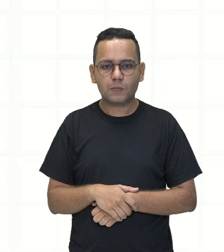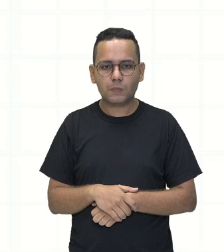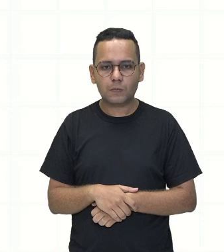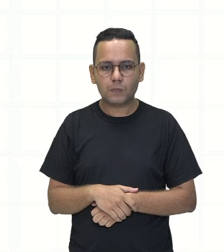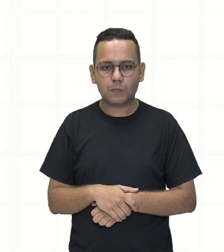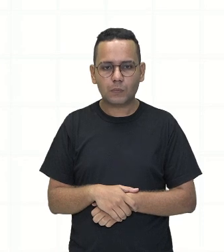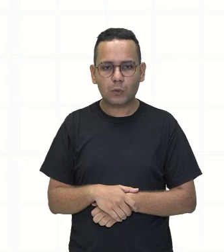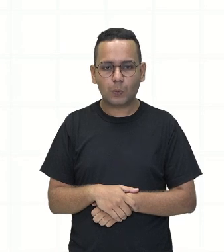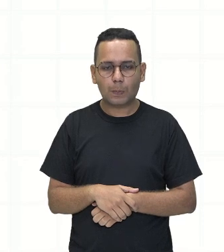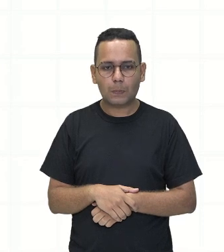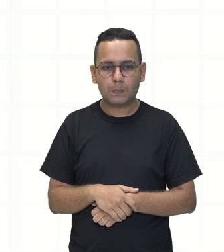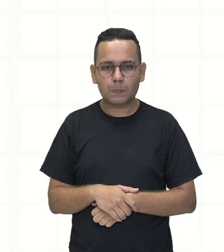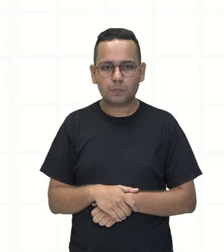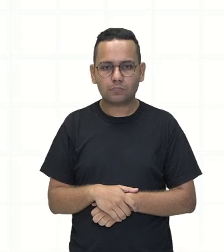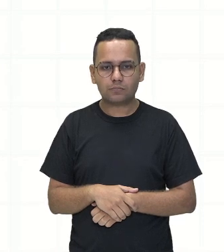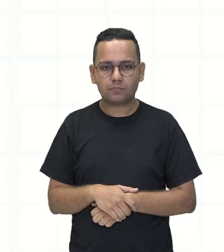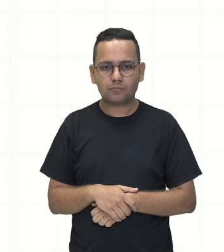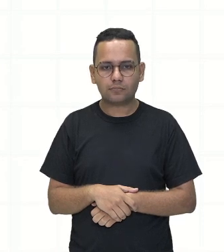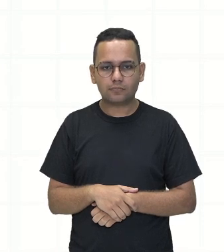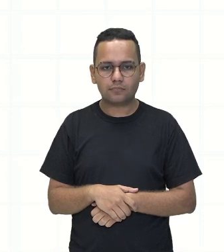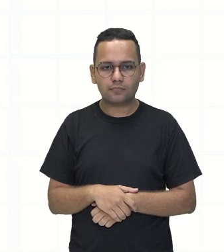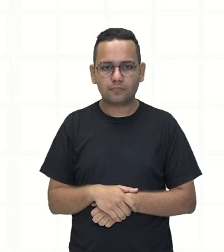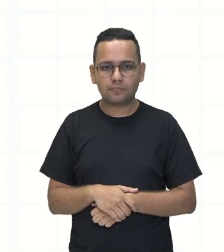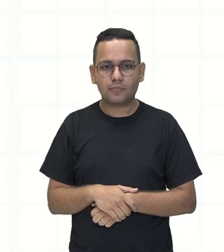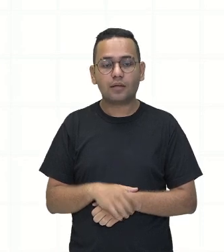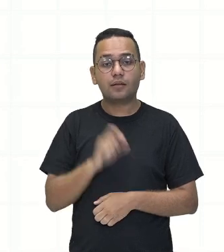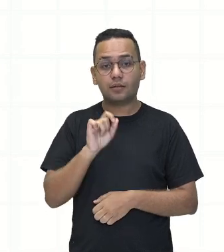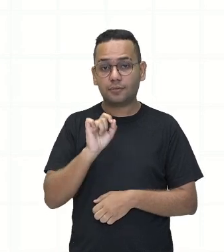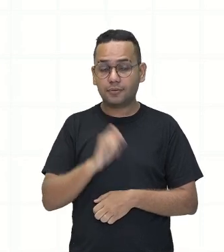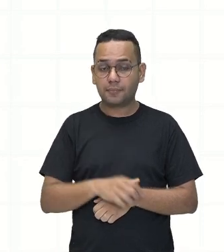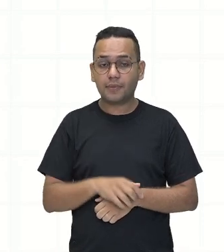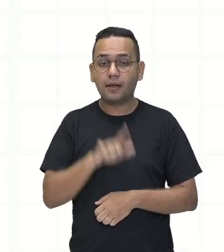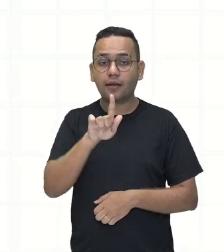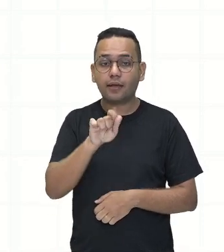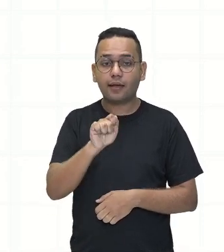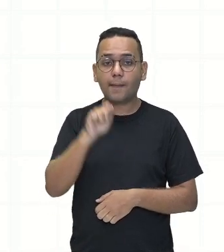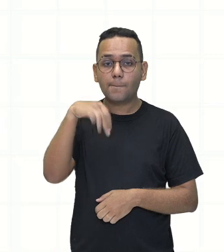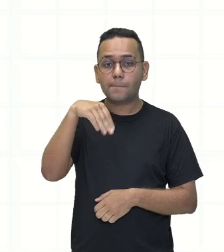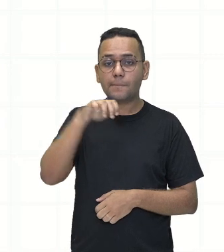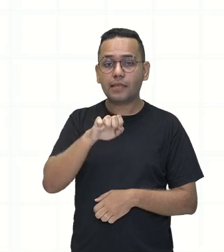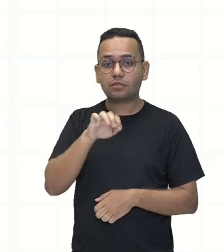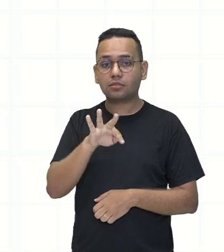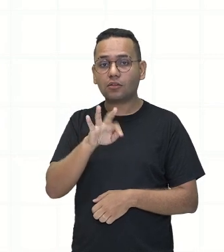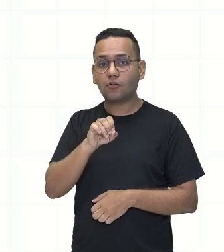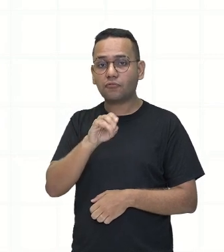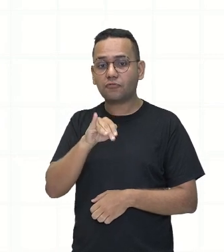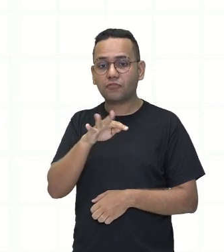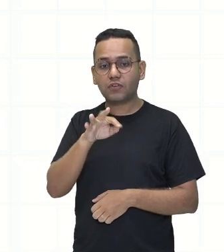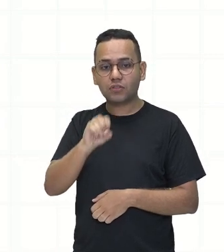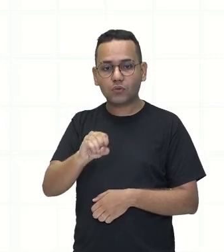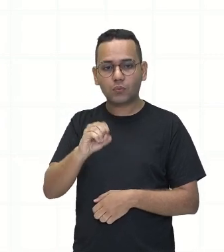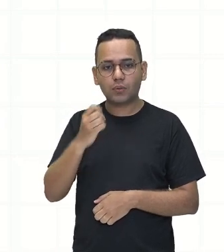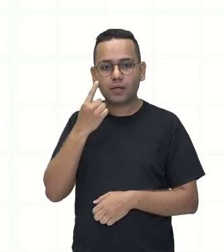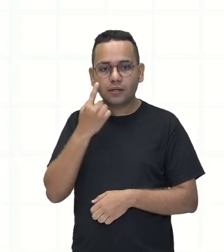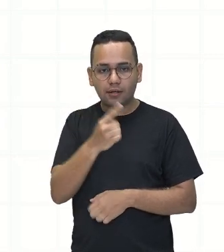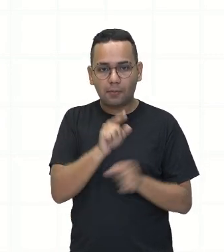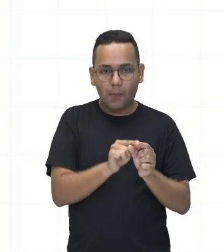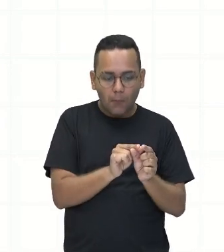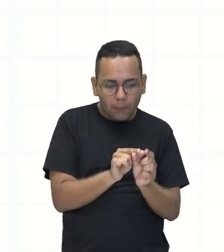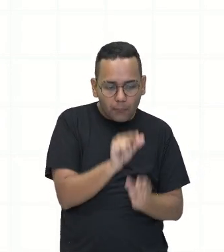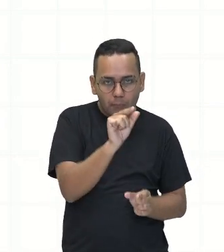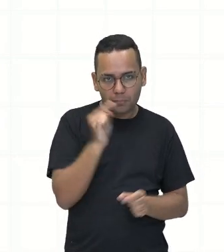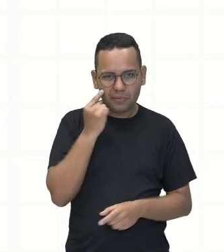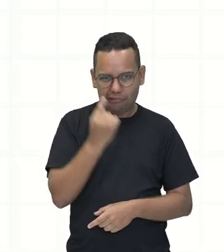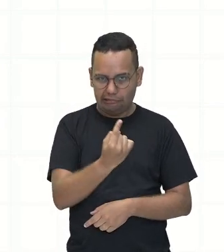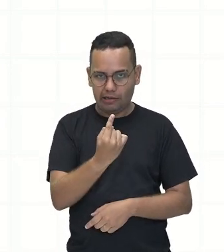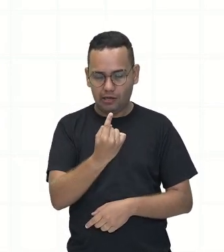mais representativa o gametófito, que é essa fase aqui, certo? Então, os